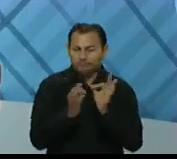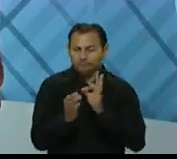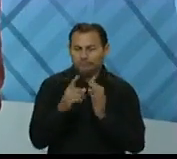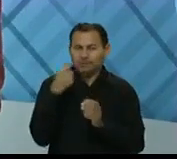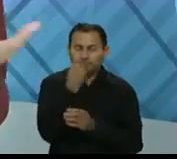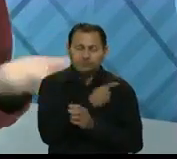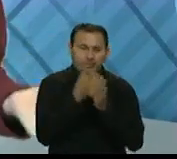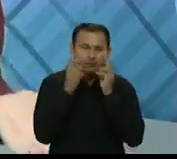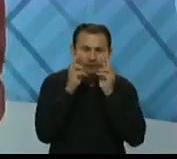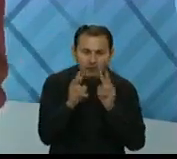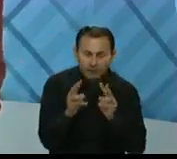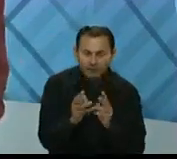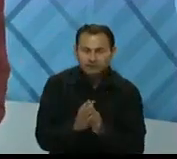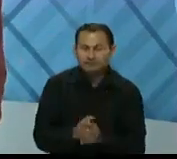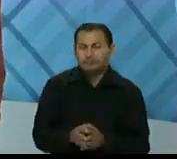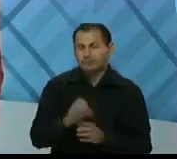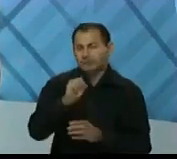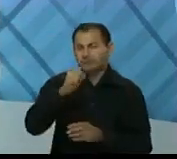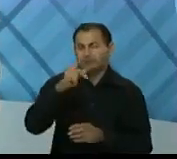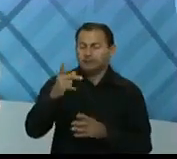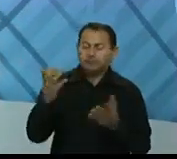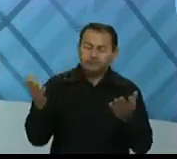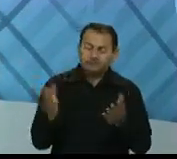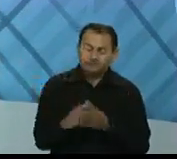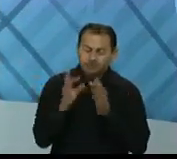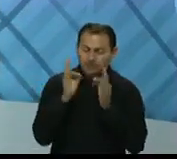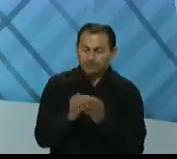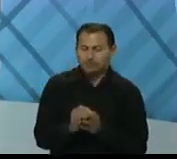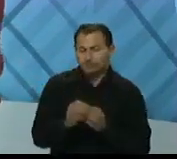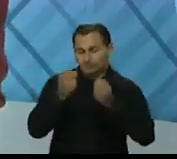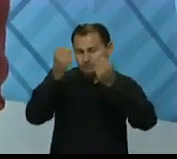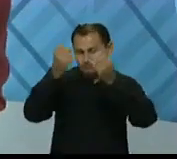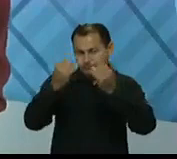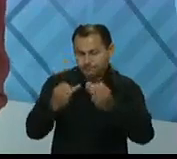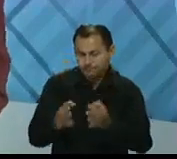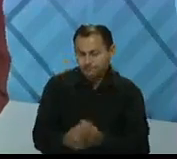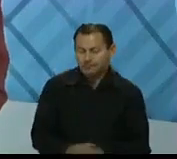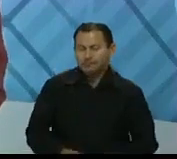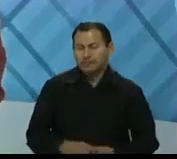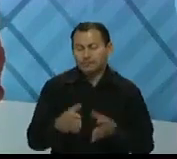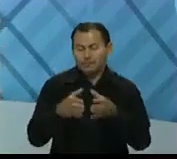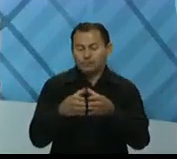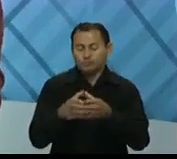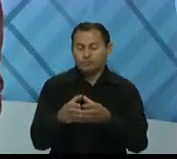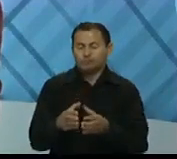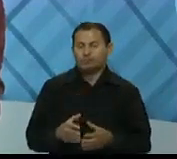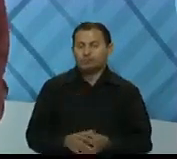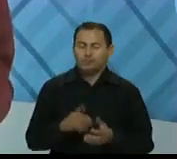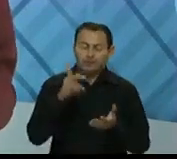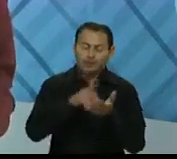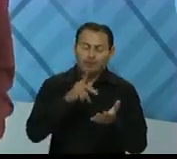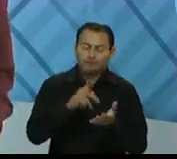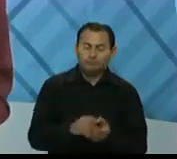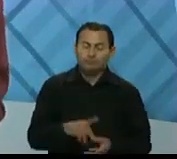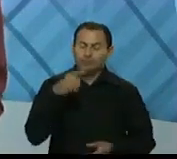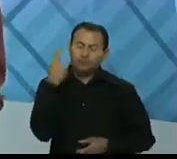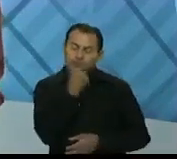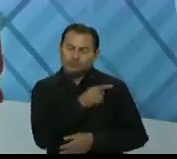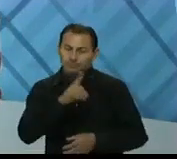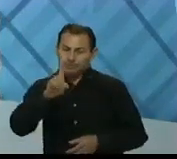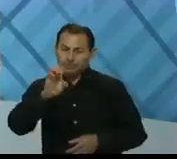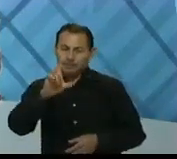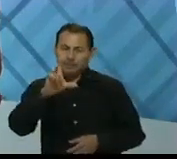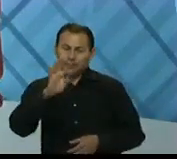que leva em consideração essa situação, certo? Então, como trabalhamos no conjunto dos números reais, o nosso